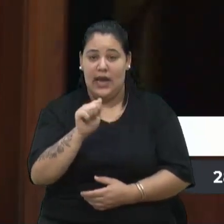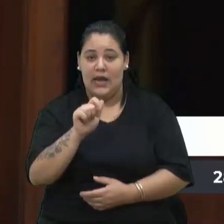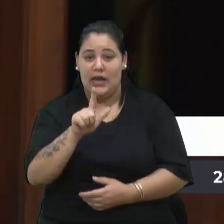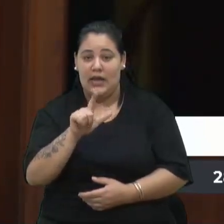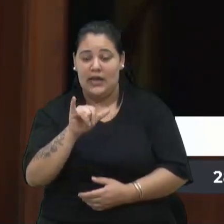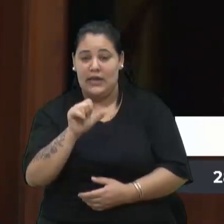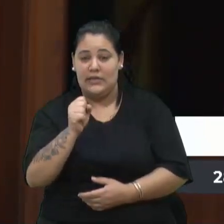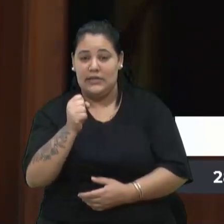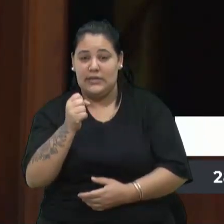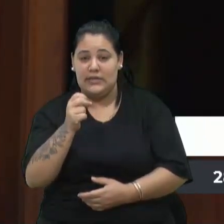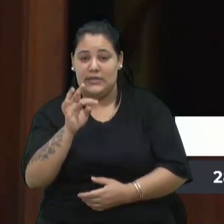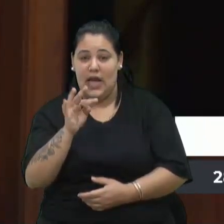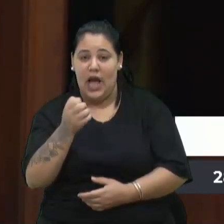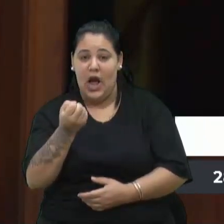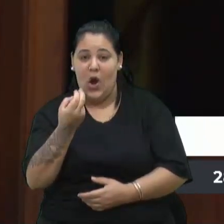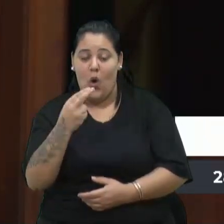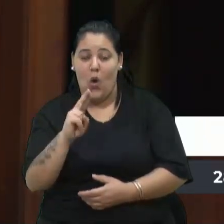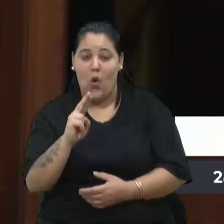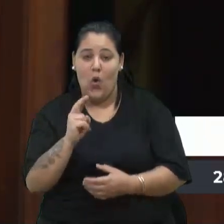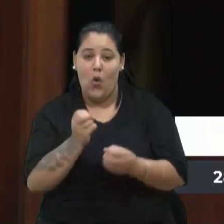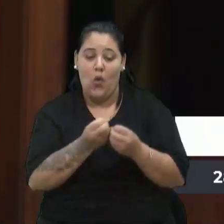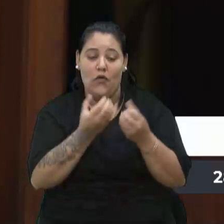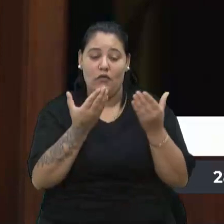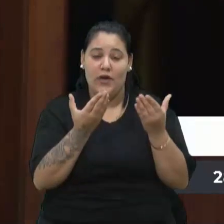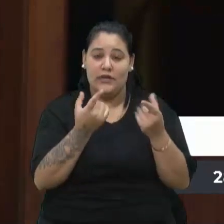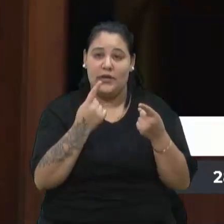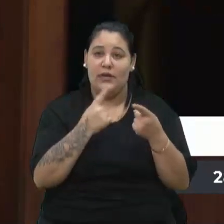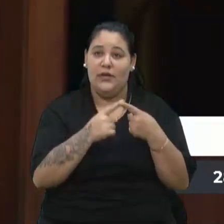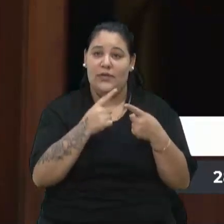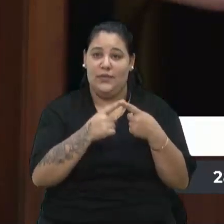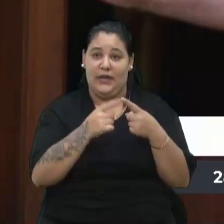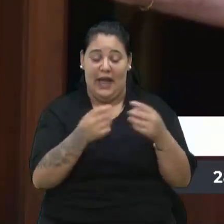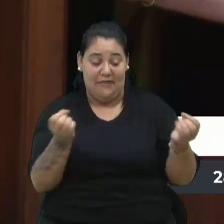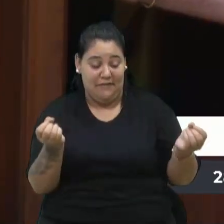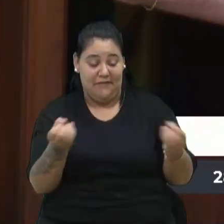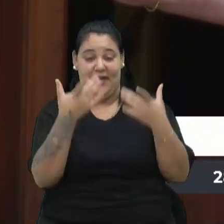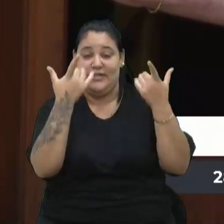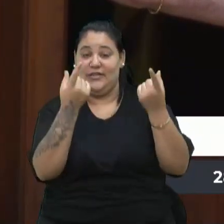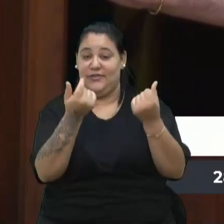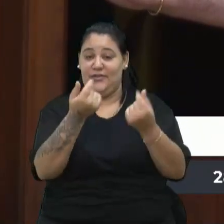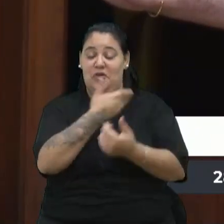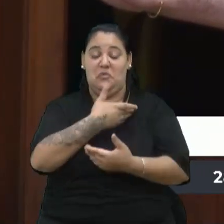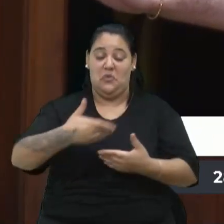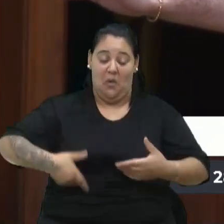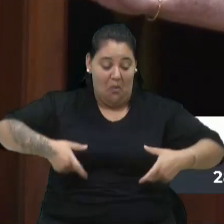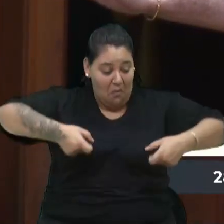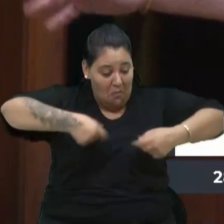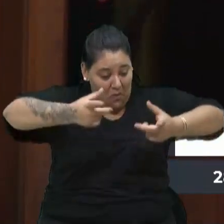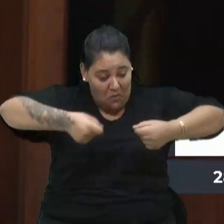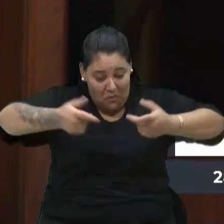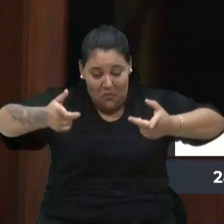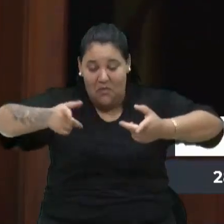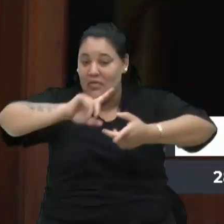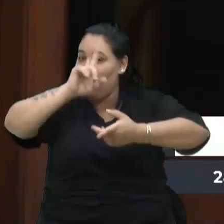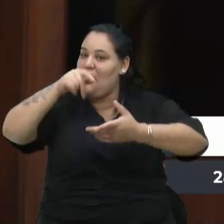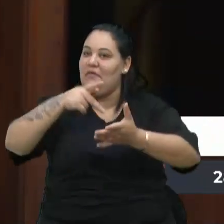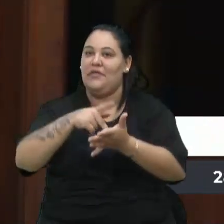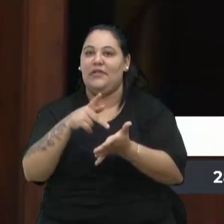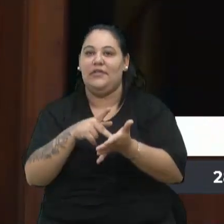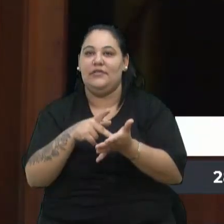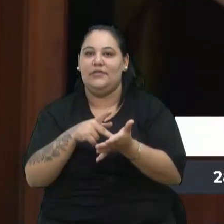isso que nós temos que pensar. Porque a farra com o dinheiro público que está se gastando é surreal. E o vulgo pai